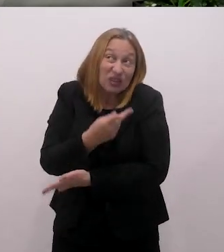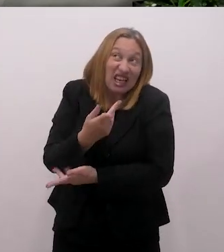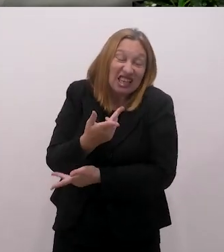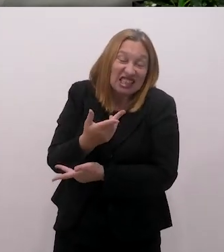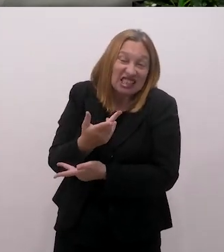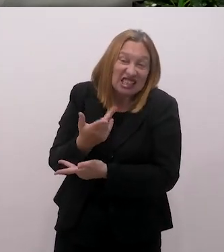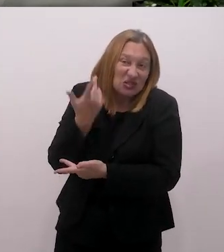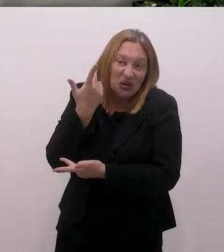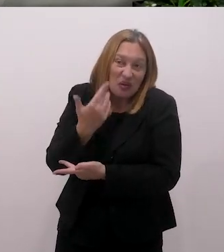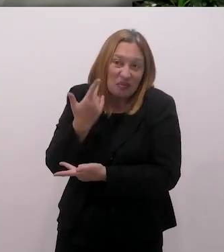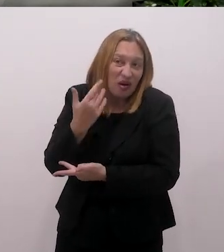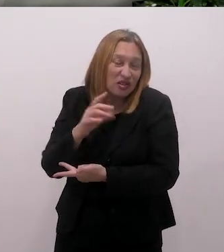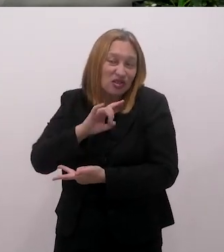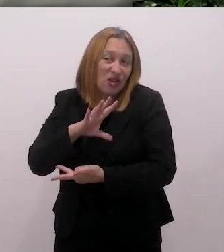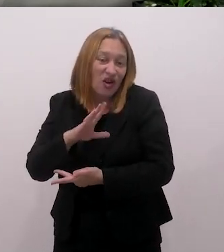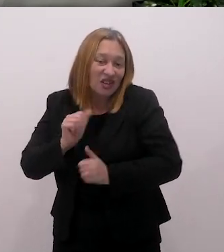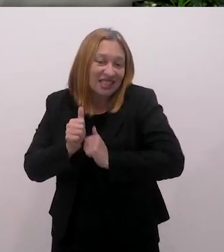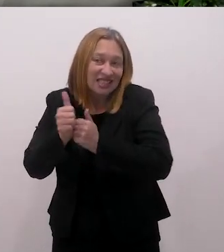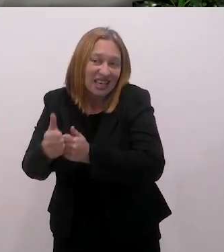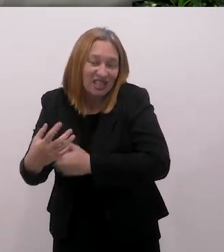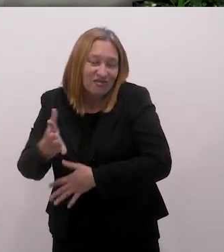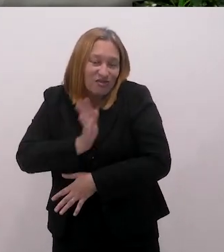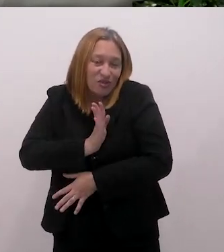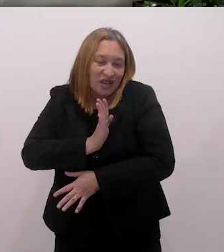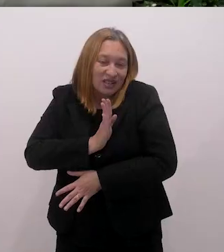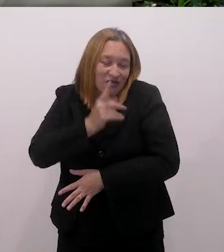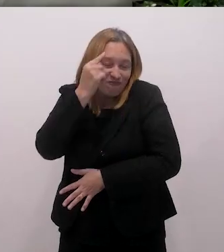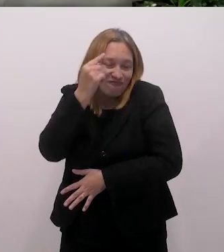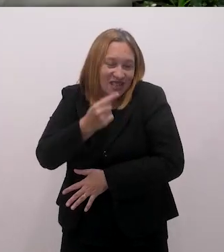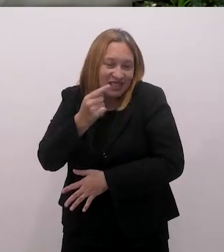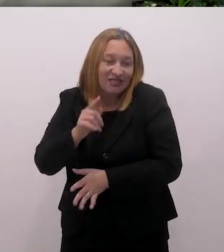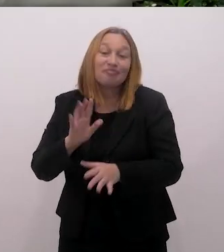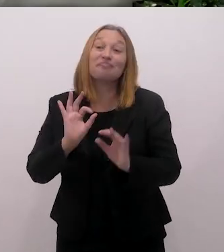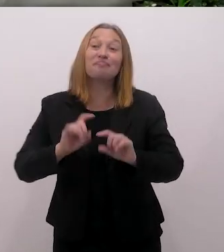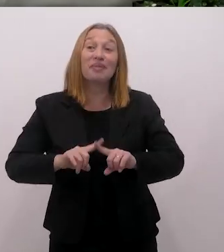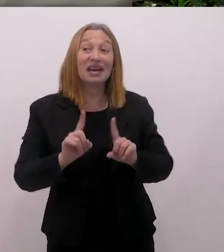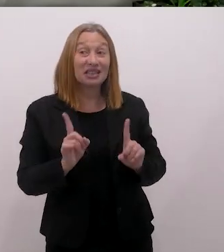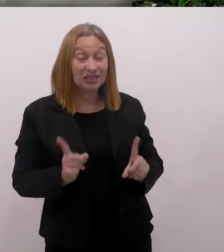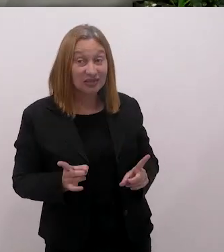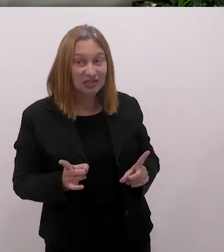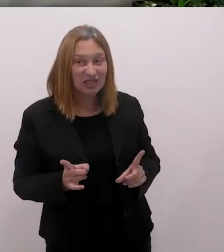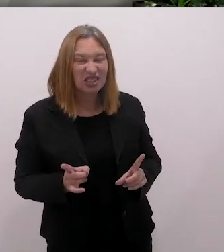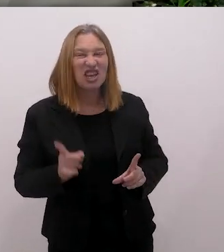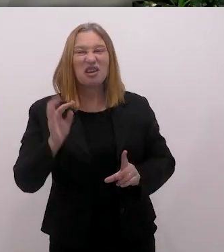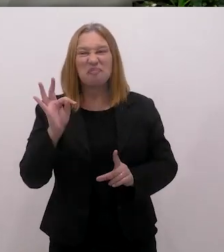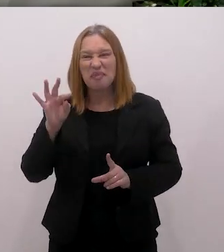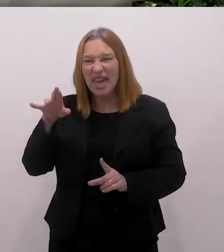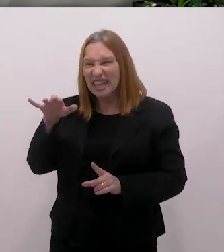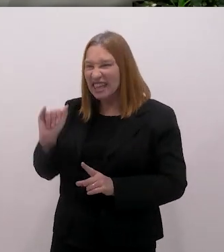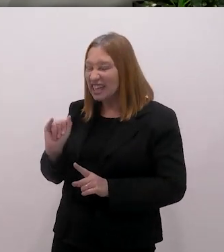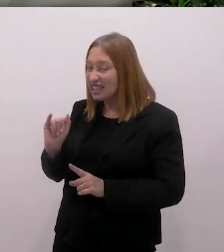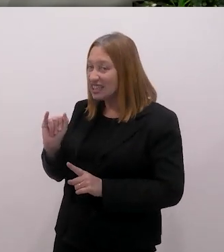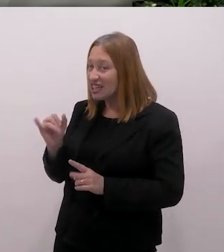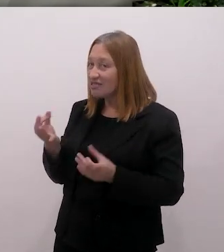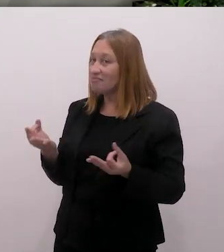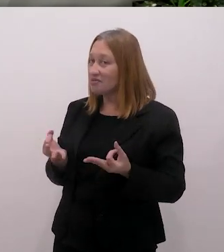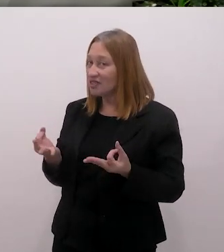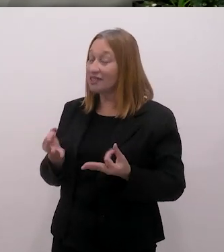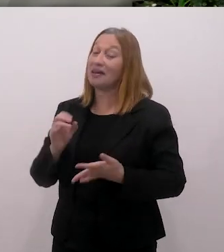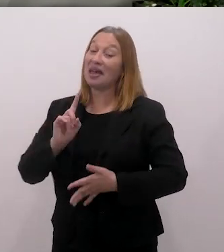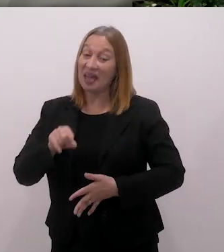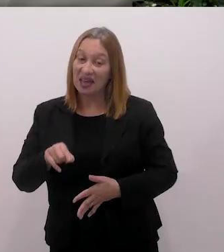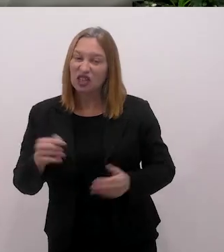meio intuitivamente, né? A gente só faz seguir o que o coração está mandando. Mas olha, puxar Bethânia é um achado,